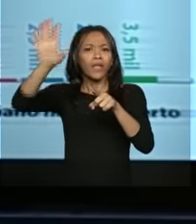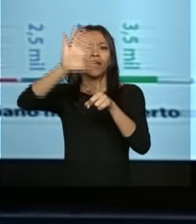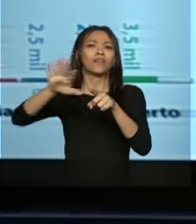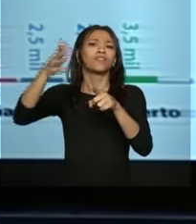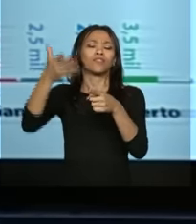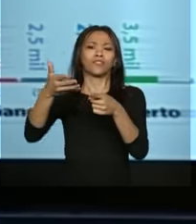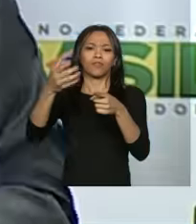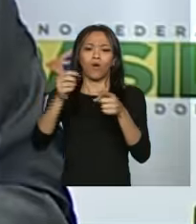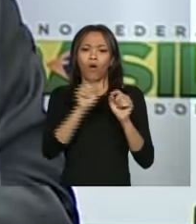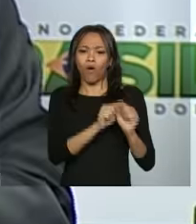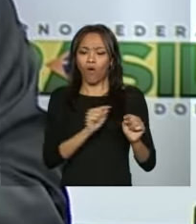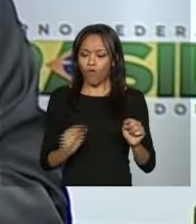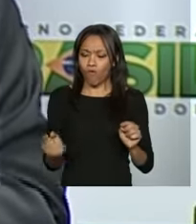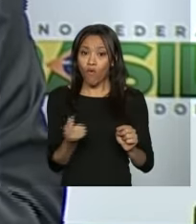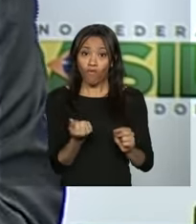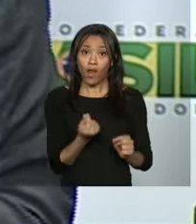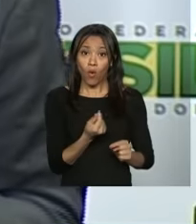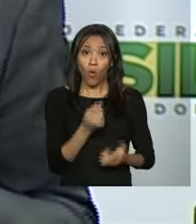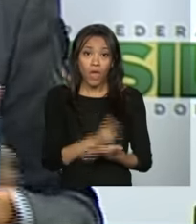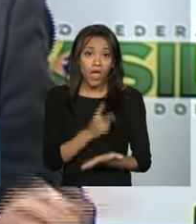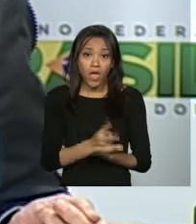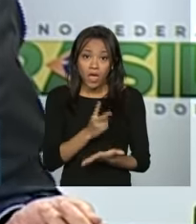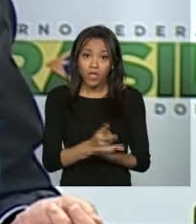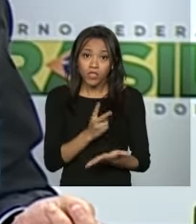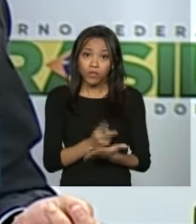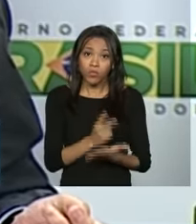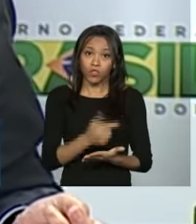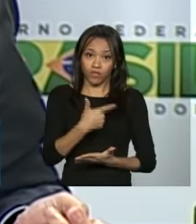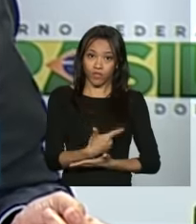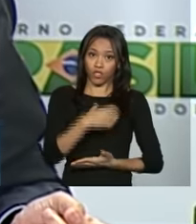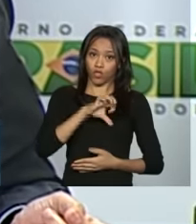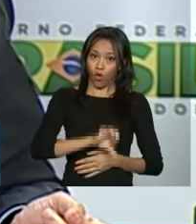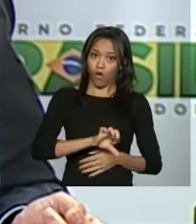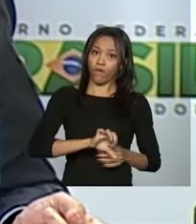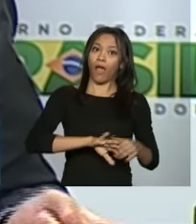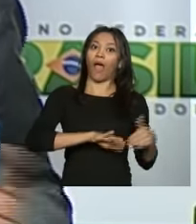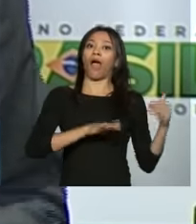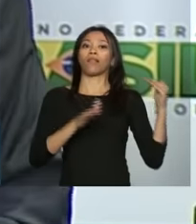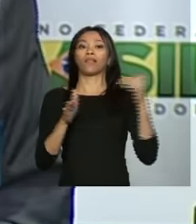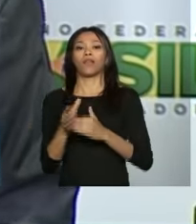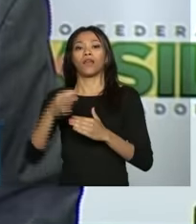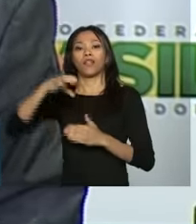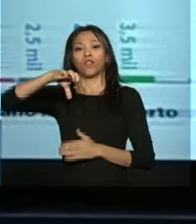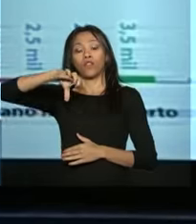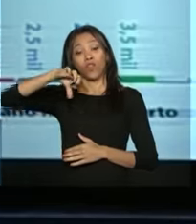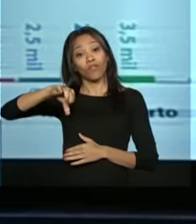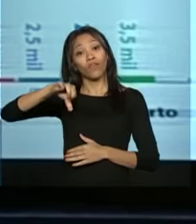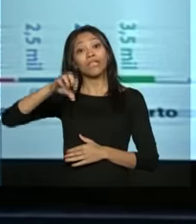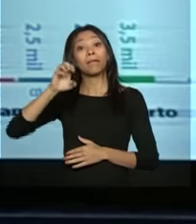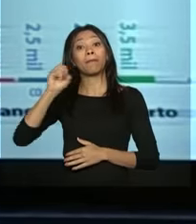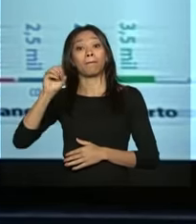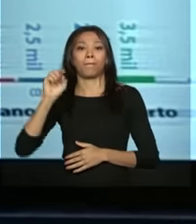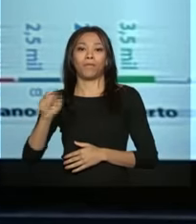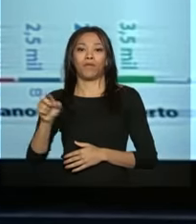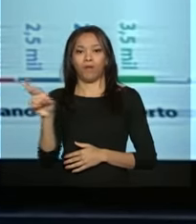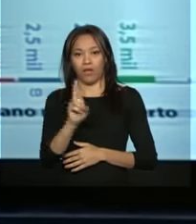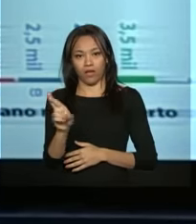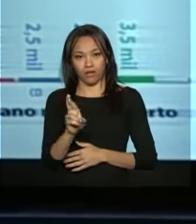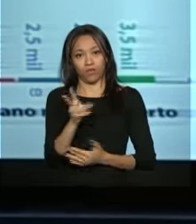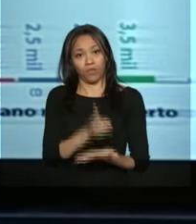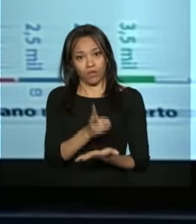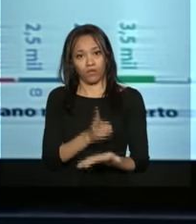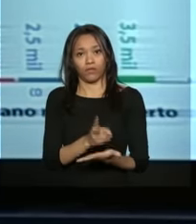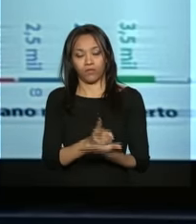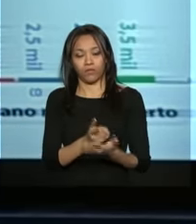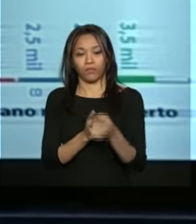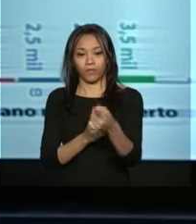65.000 variando o mesmo produto de 29 a 9.000 o exemplo aqui embaixo o nosso